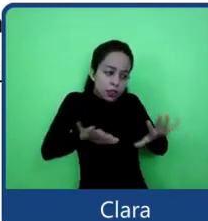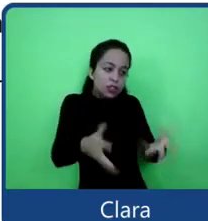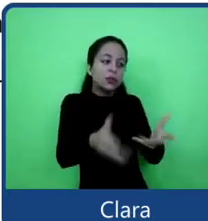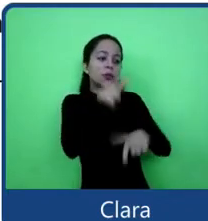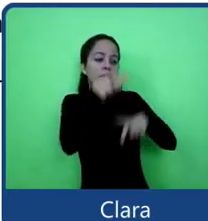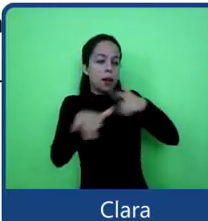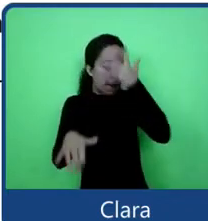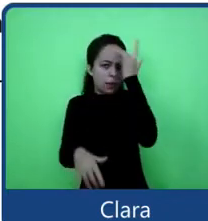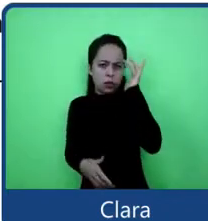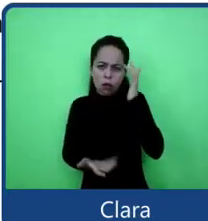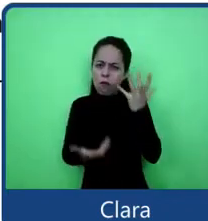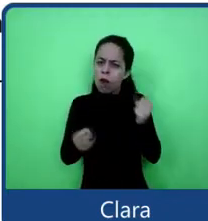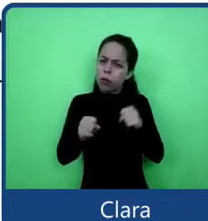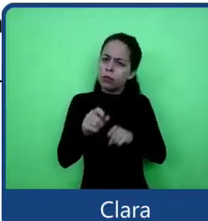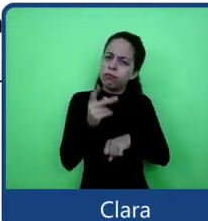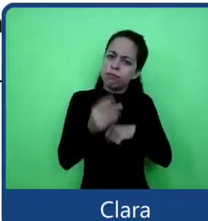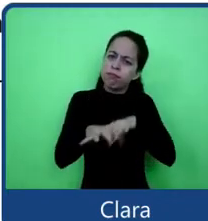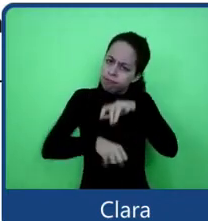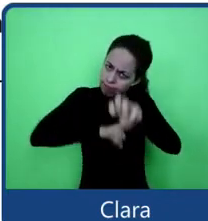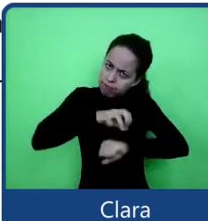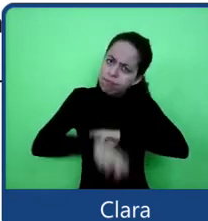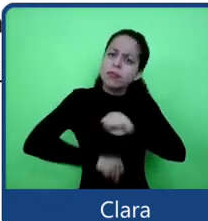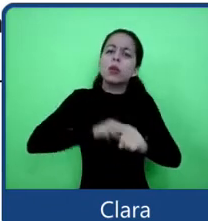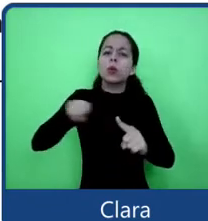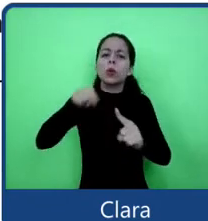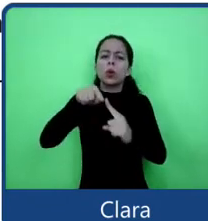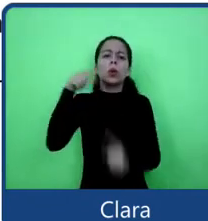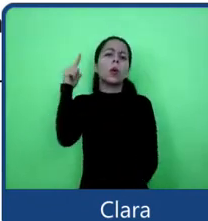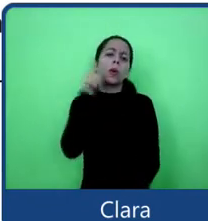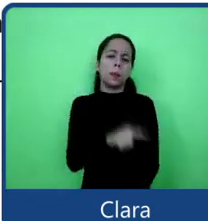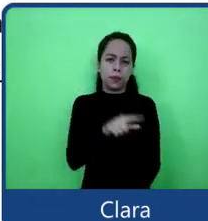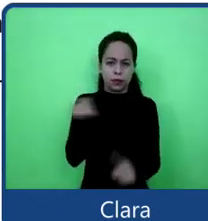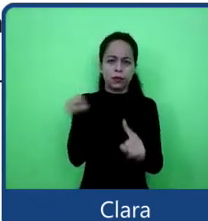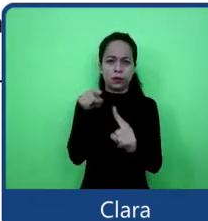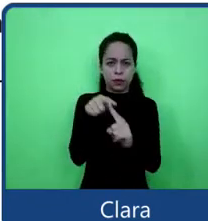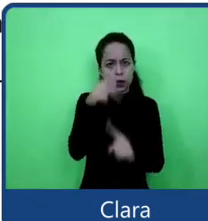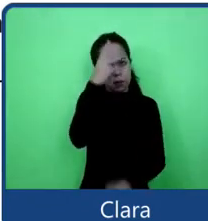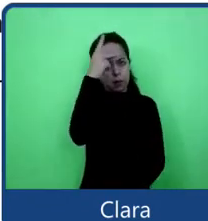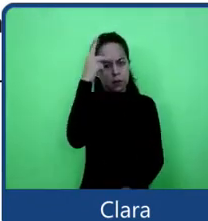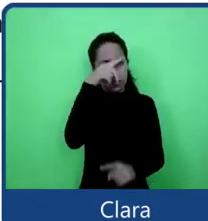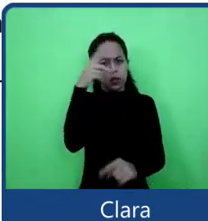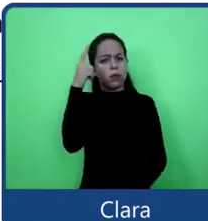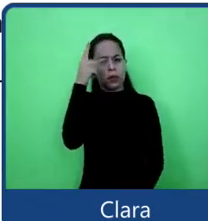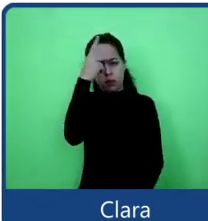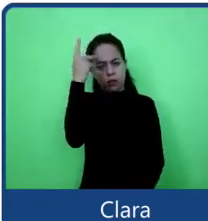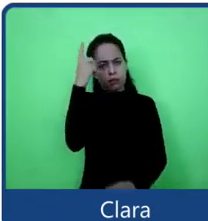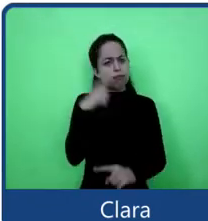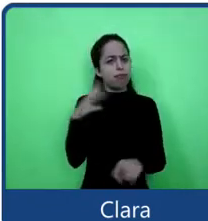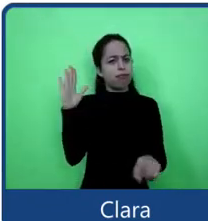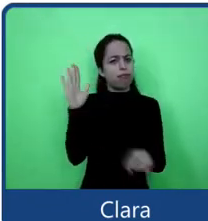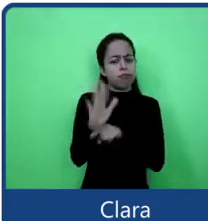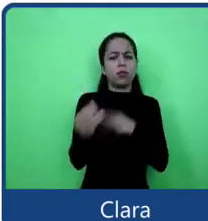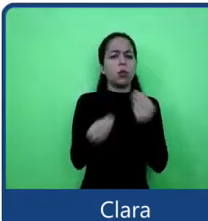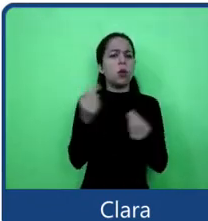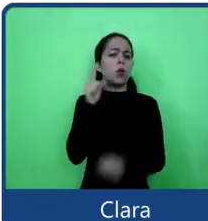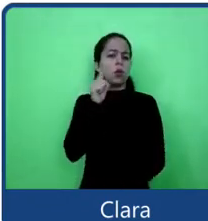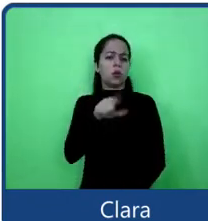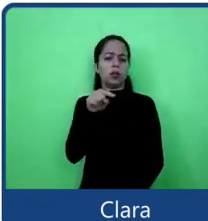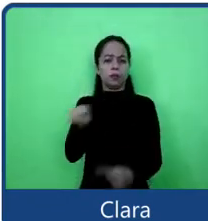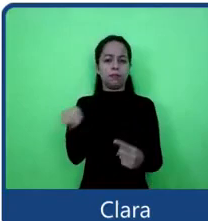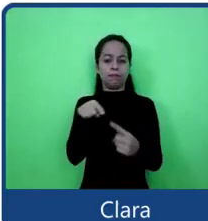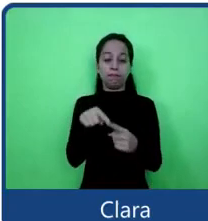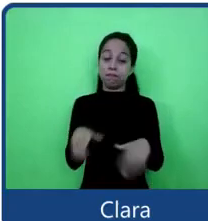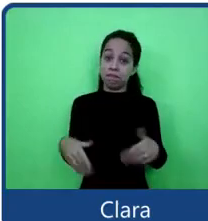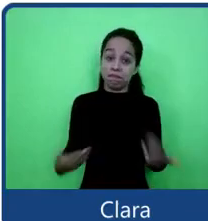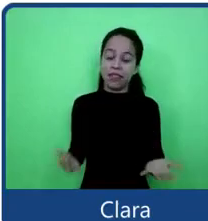seja, fazer as pessoas cooperarem para chegar nesse objetivo. E aí, é isso,